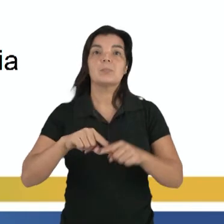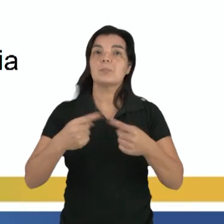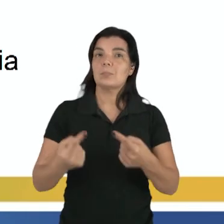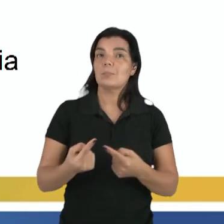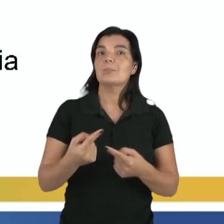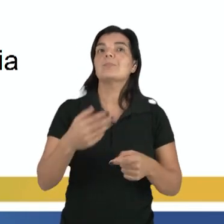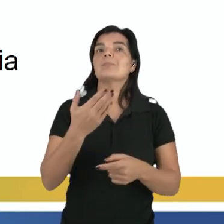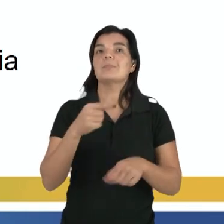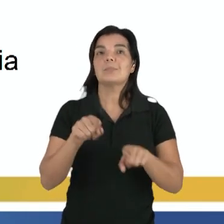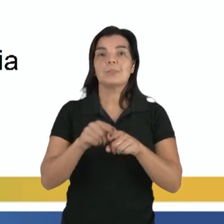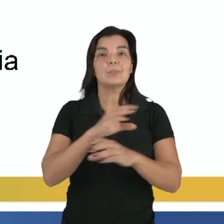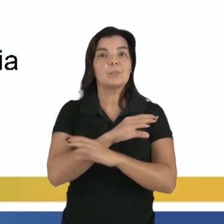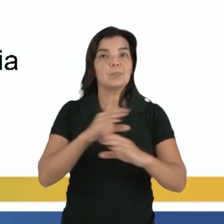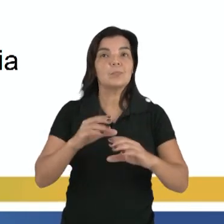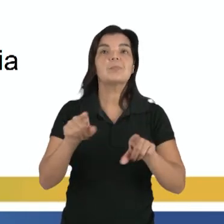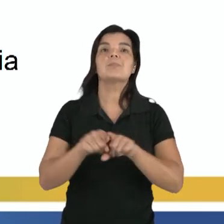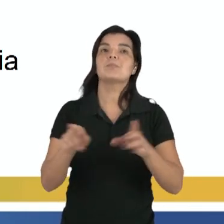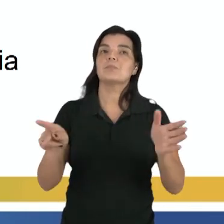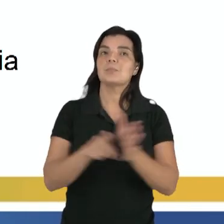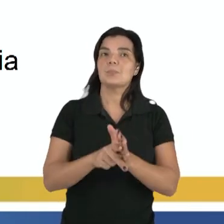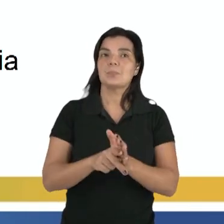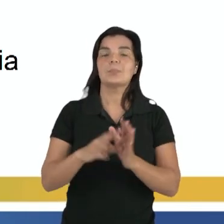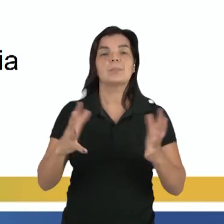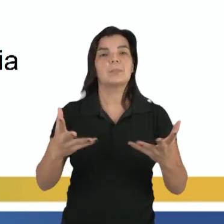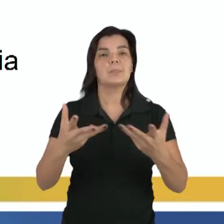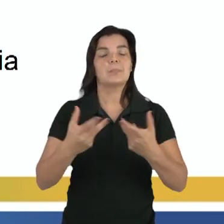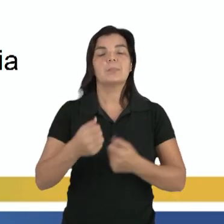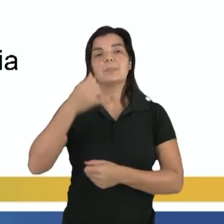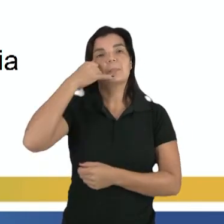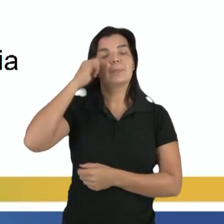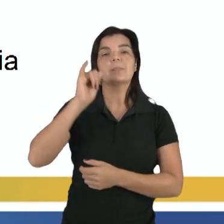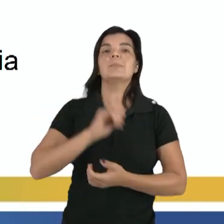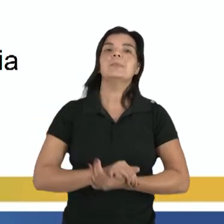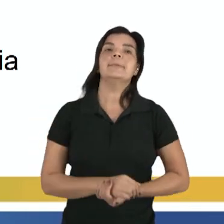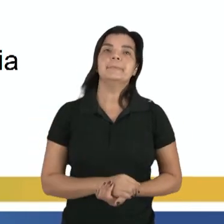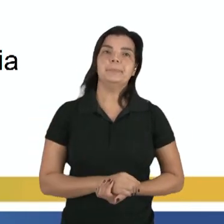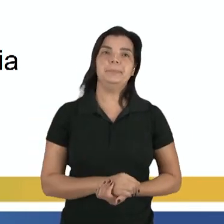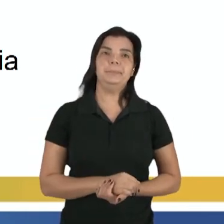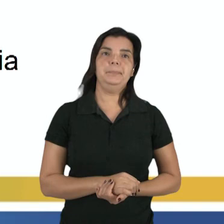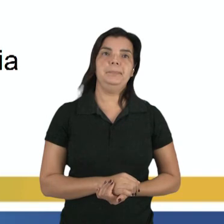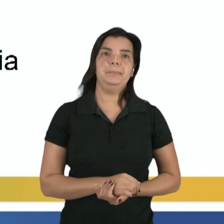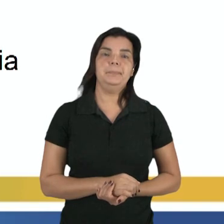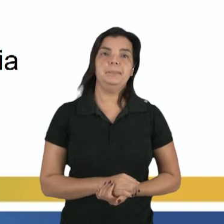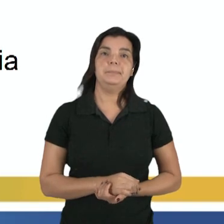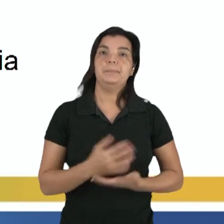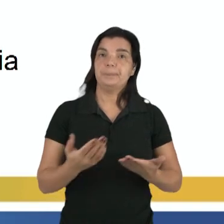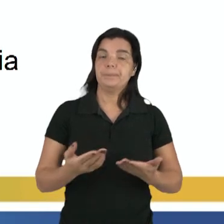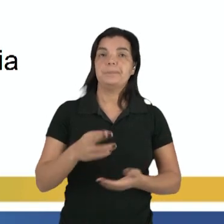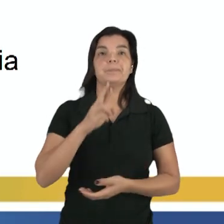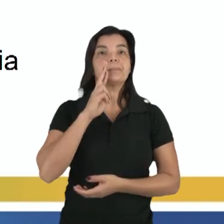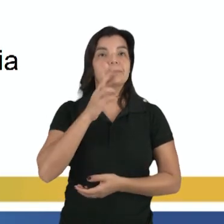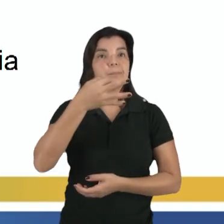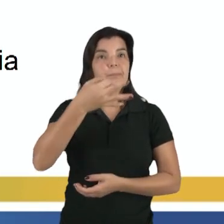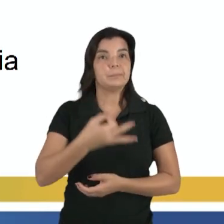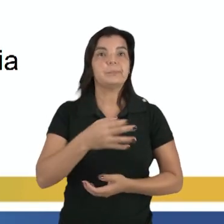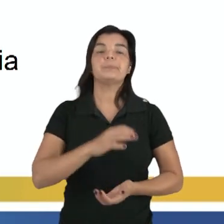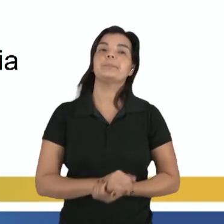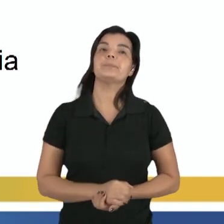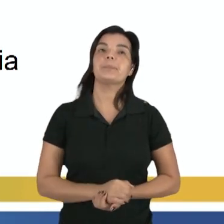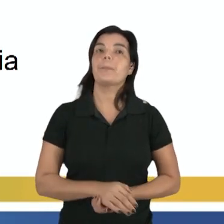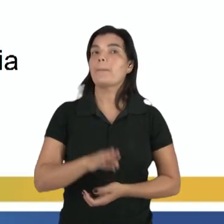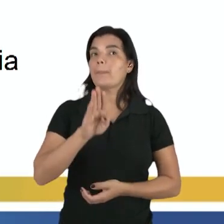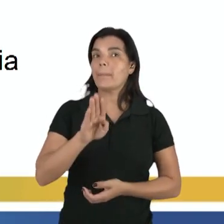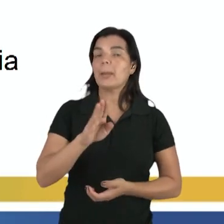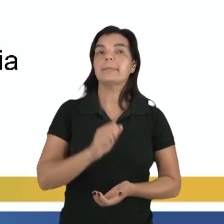falta ao adolescente, bem como alimentar a confiança em sua própria capacidade criativa. A resposta correta aqui